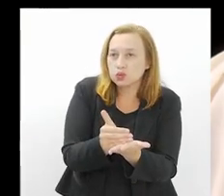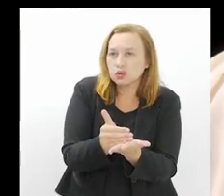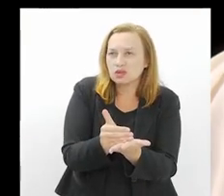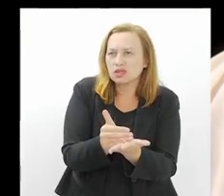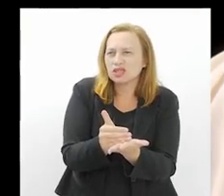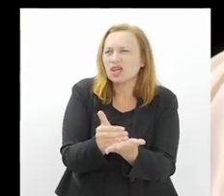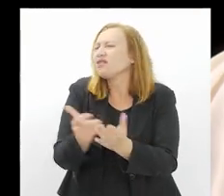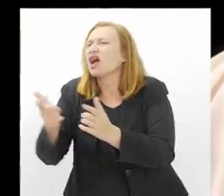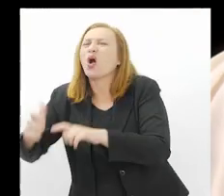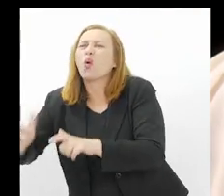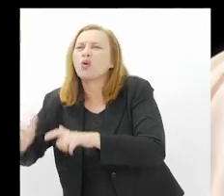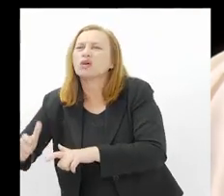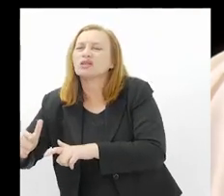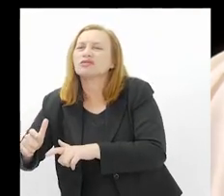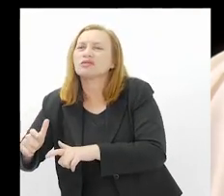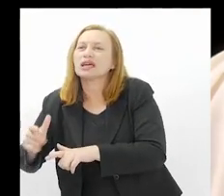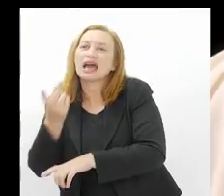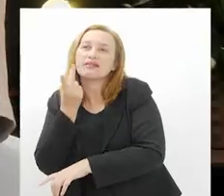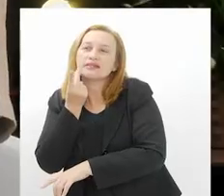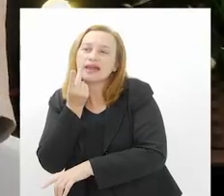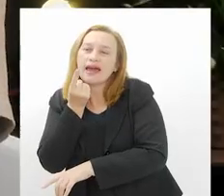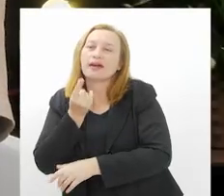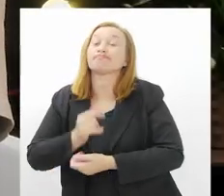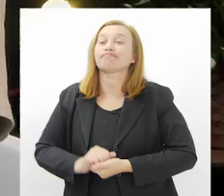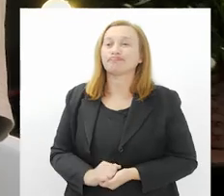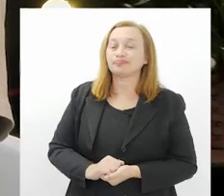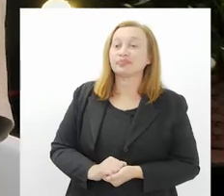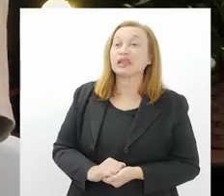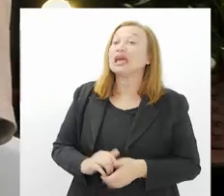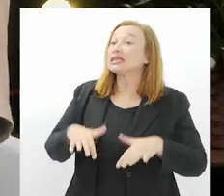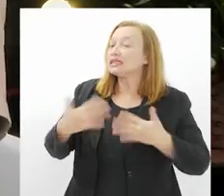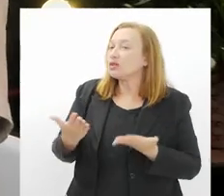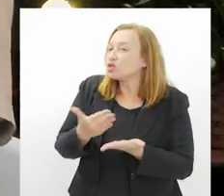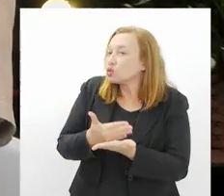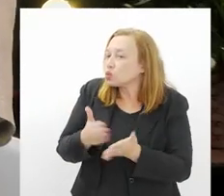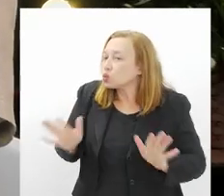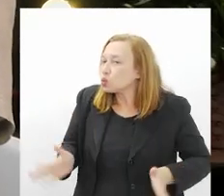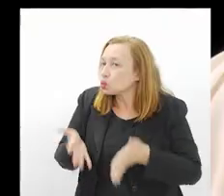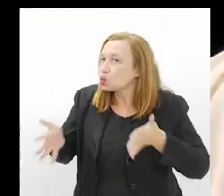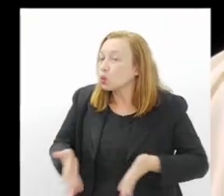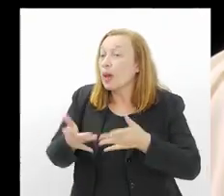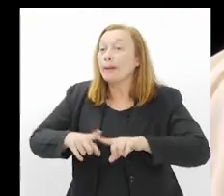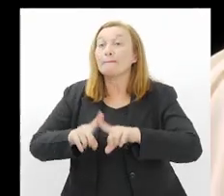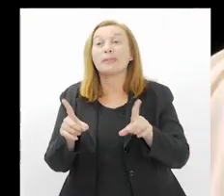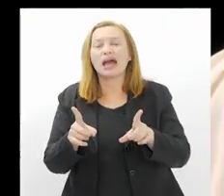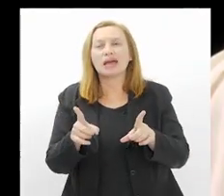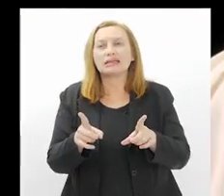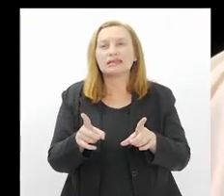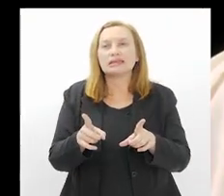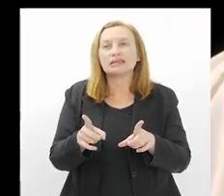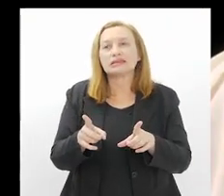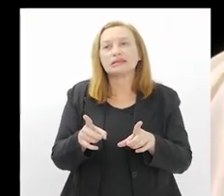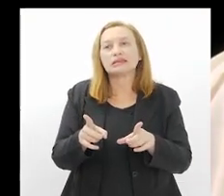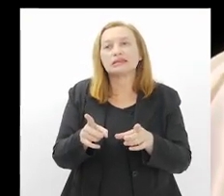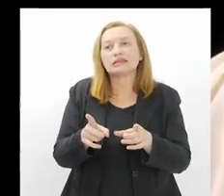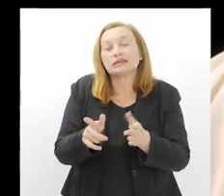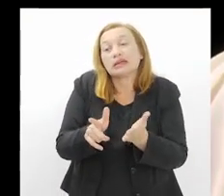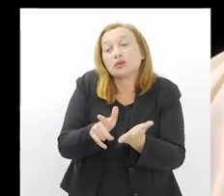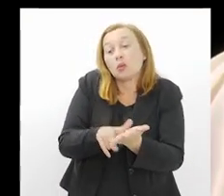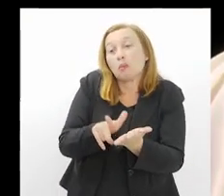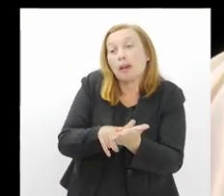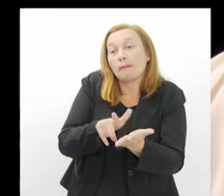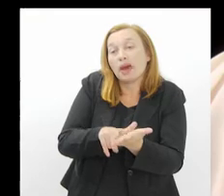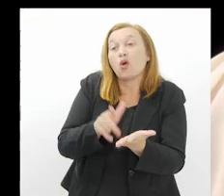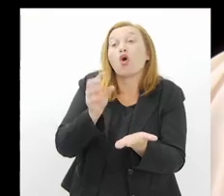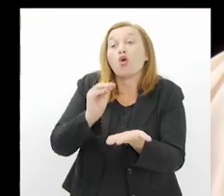num estágio piloto. Né? Onde então, Pecém assim, fica? Pecém fica no Ceará. No Ceará. Então, a gente tem iniciativas, né, mas que ainda